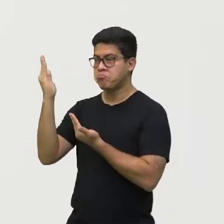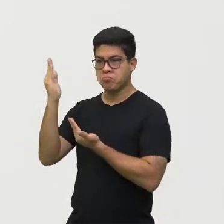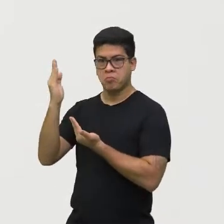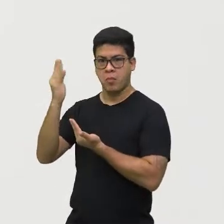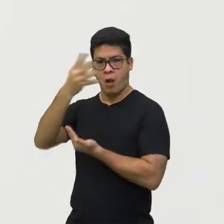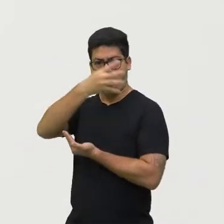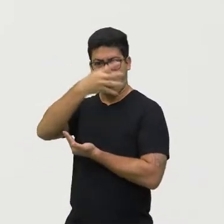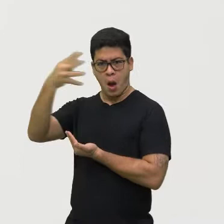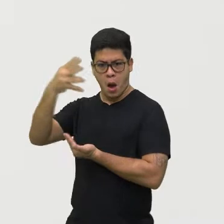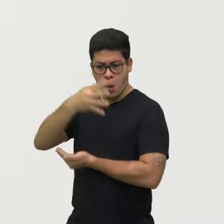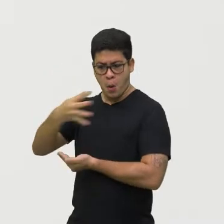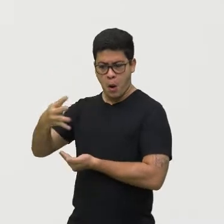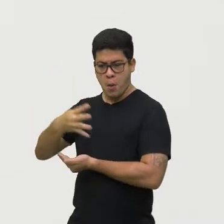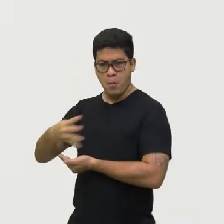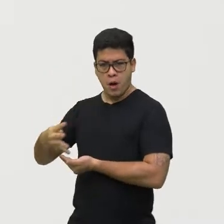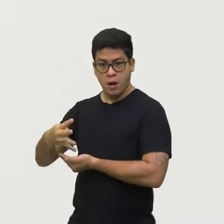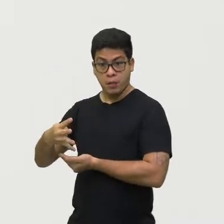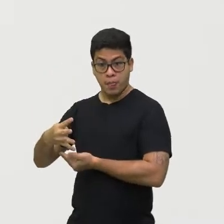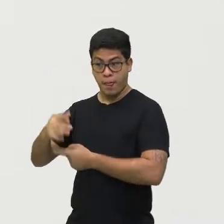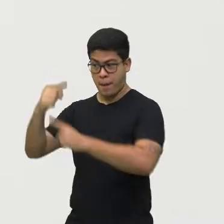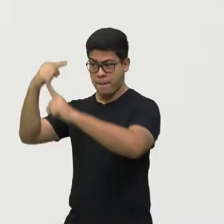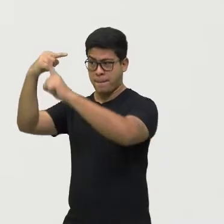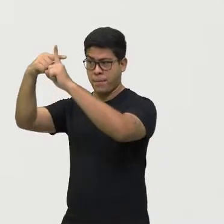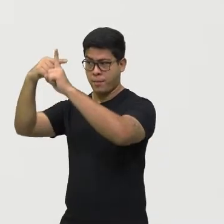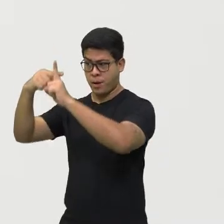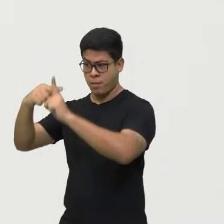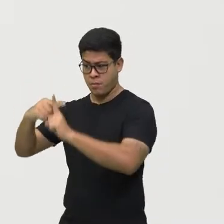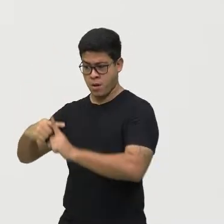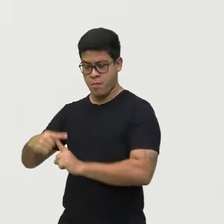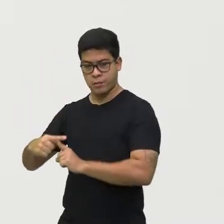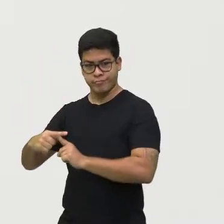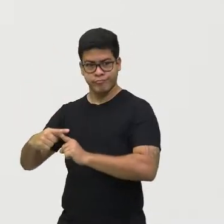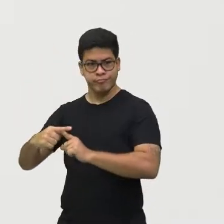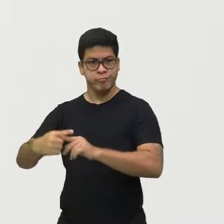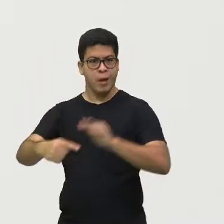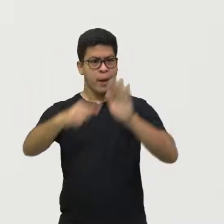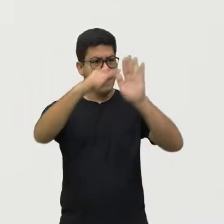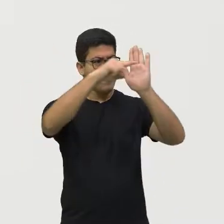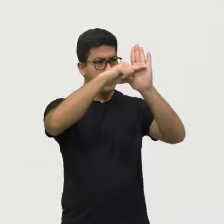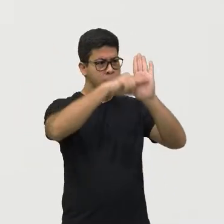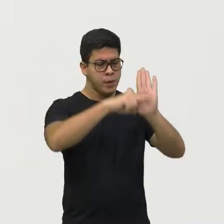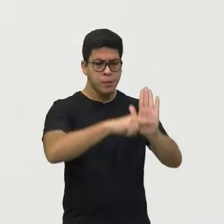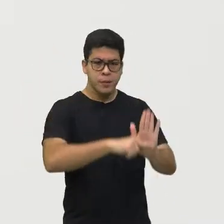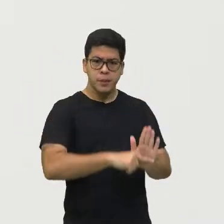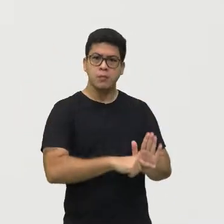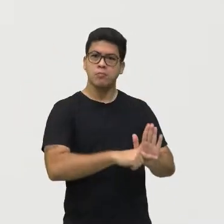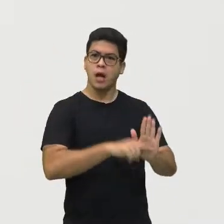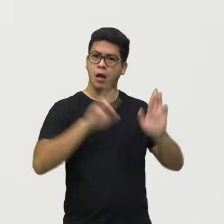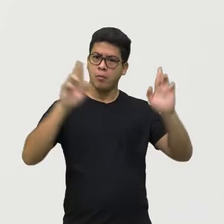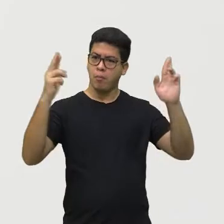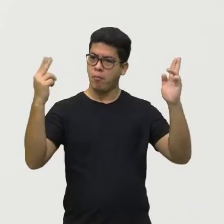o potencial no ponto P, ou potencial lá naquele ponto onde eu quero calcular o campo,